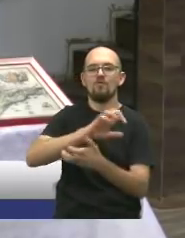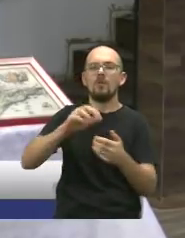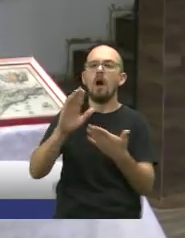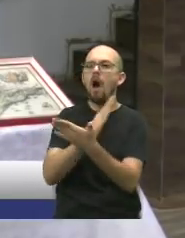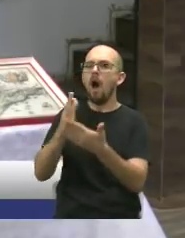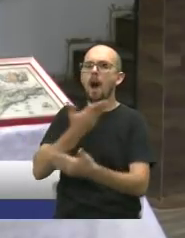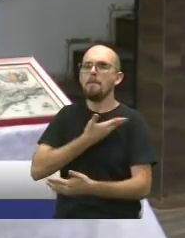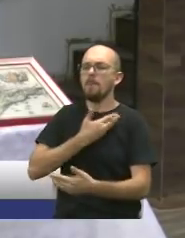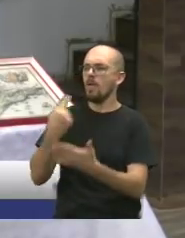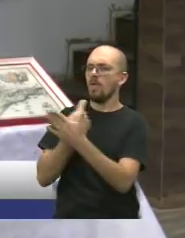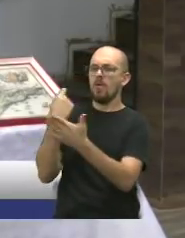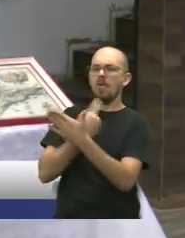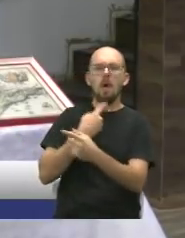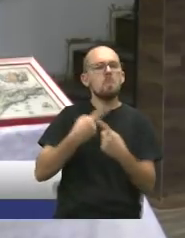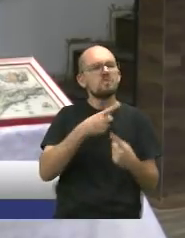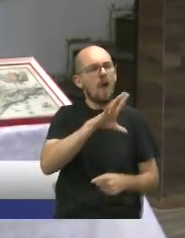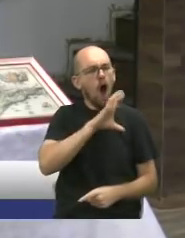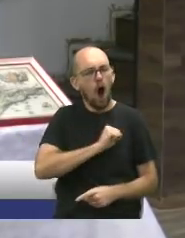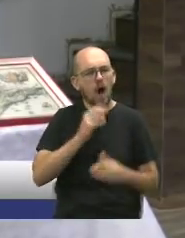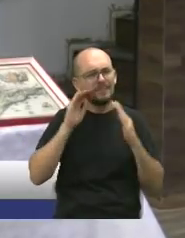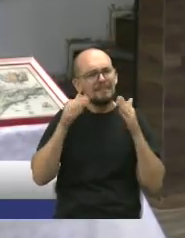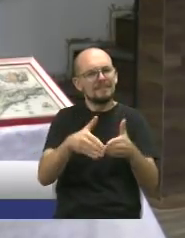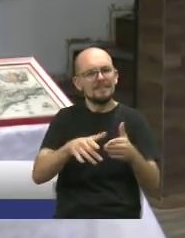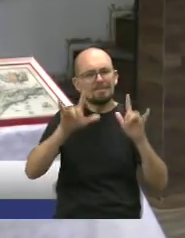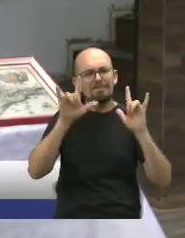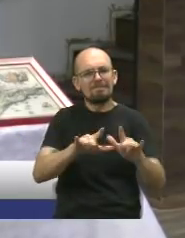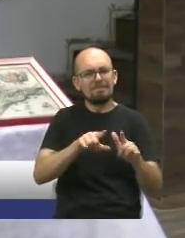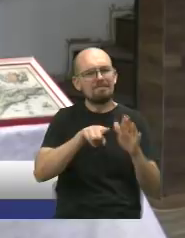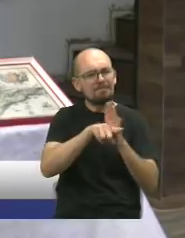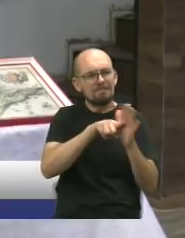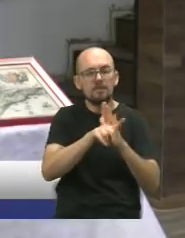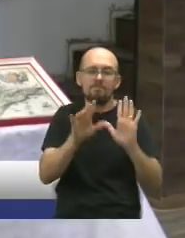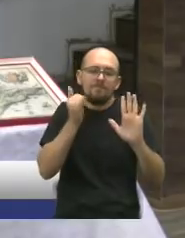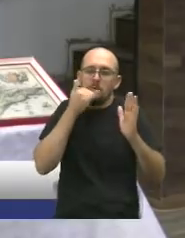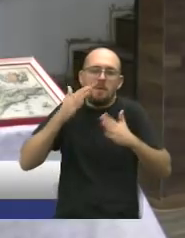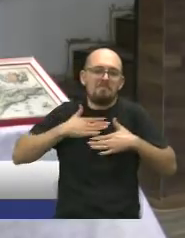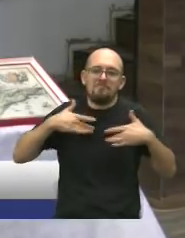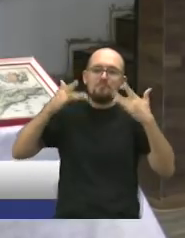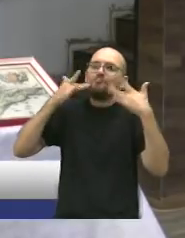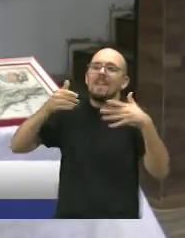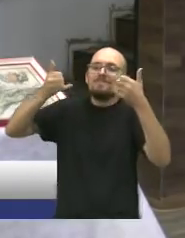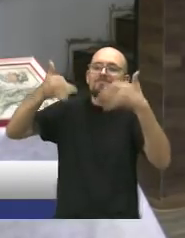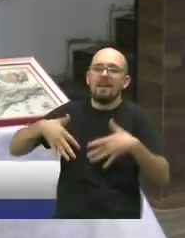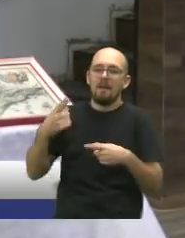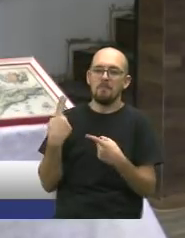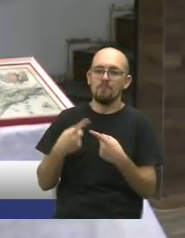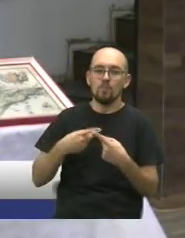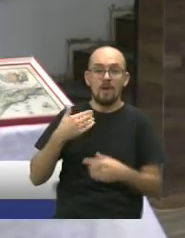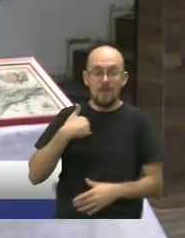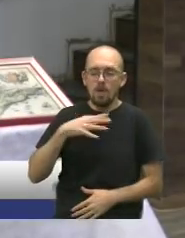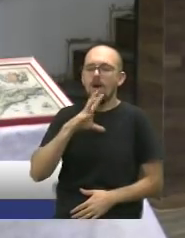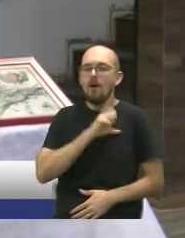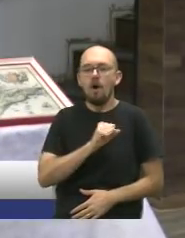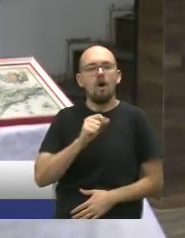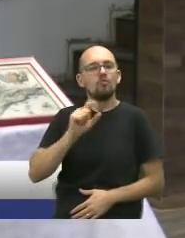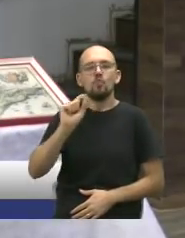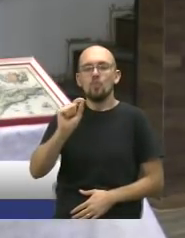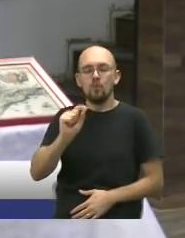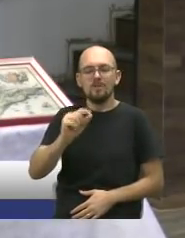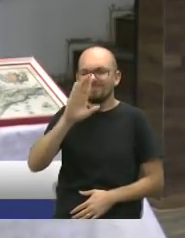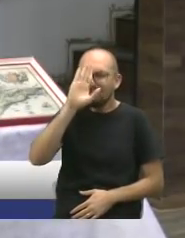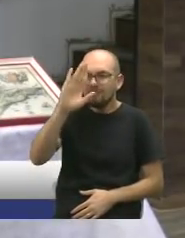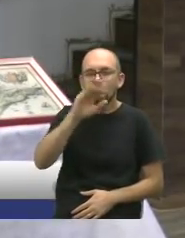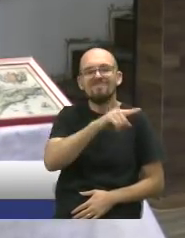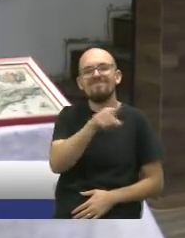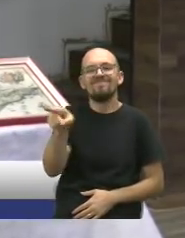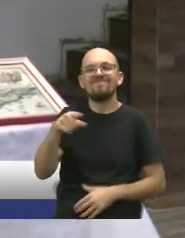gosto, eu não sei explicar. Mas é muito pertinente eu falar sobre 32 a quem trabalha com crianças, e mais ainda